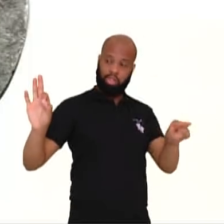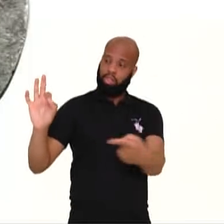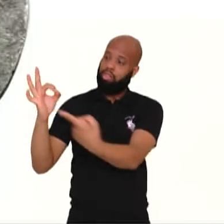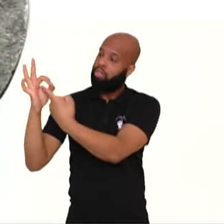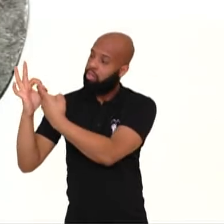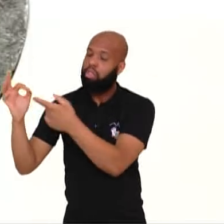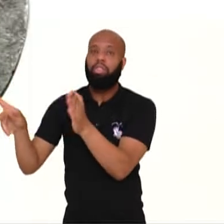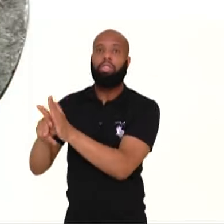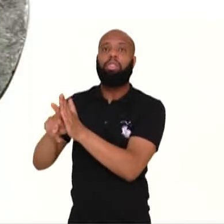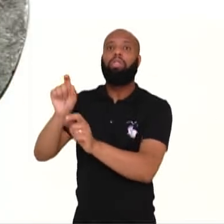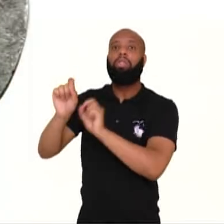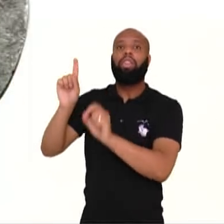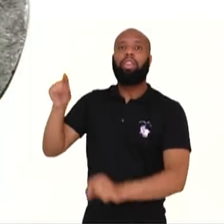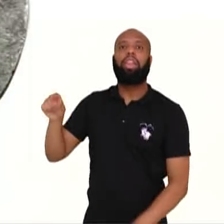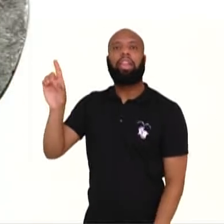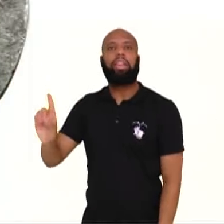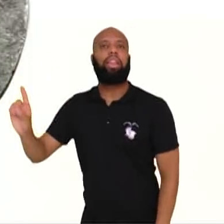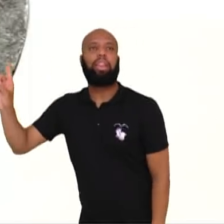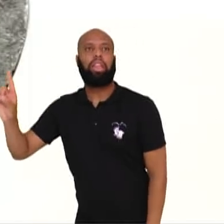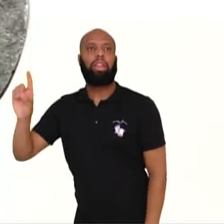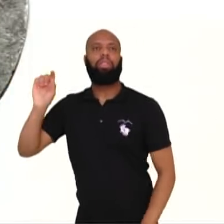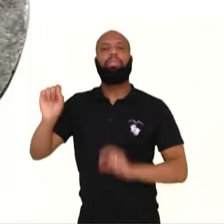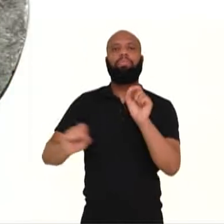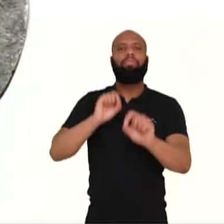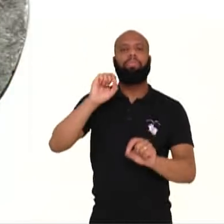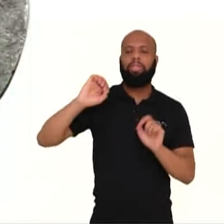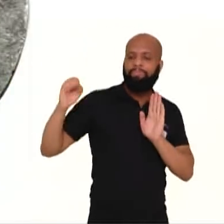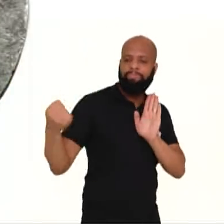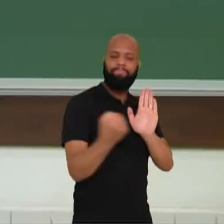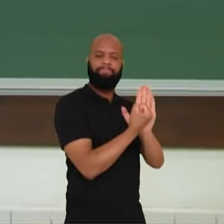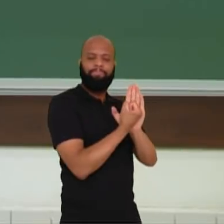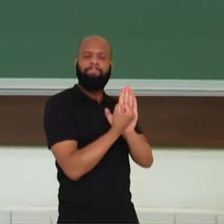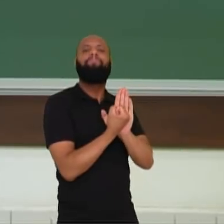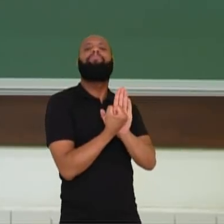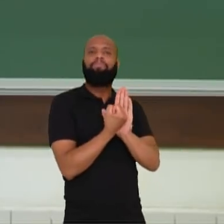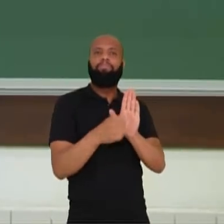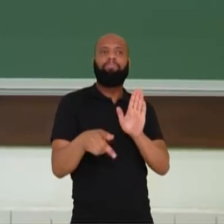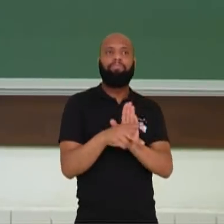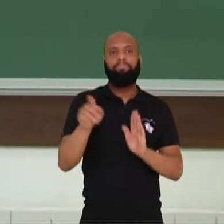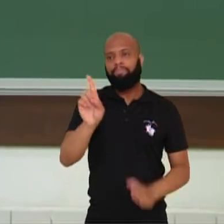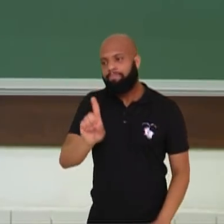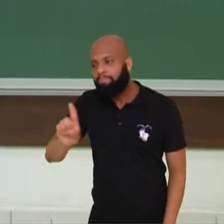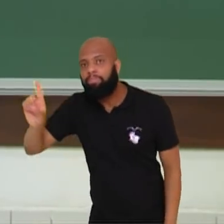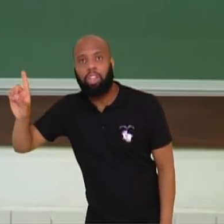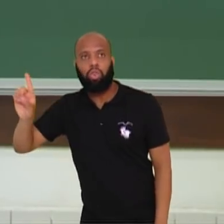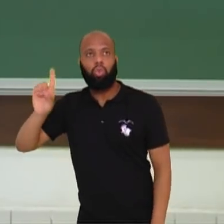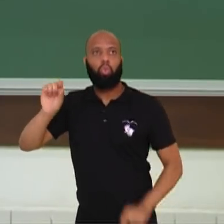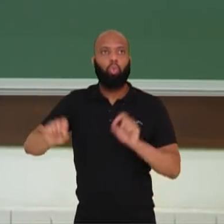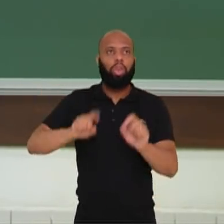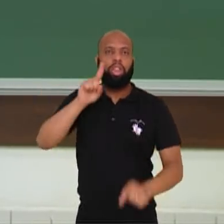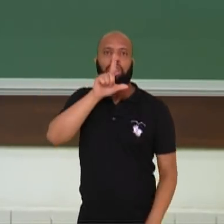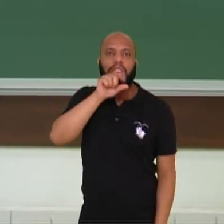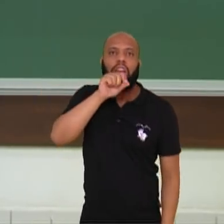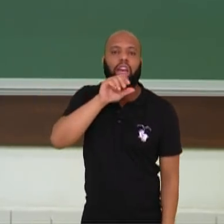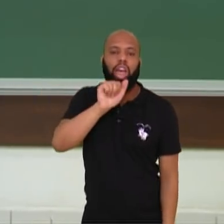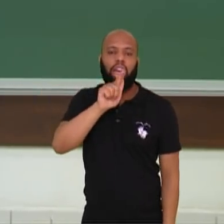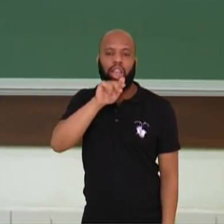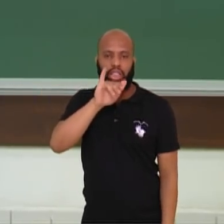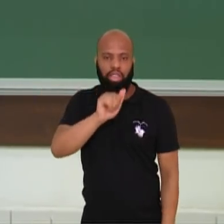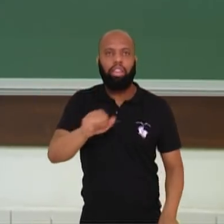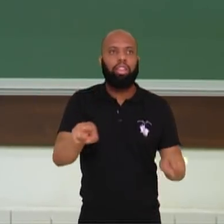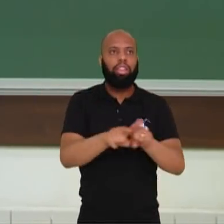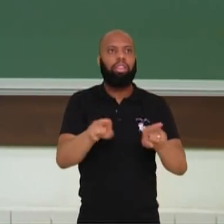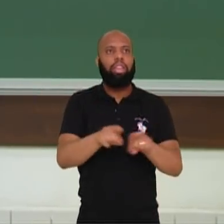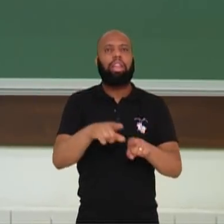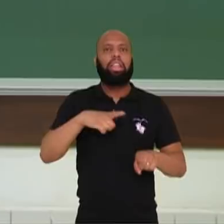um cetro na mão esquerda. São os símbolos de Zeus, né? A águia, o carvalho,